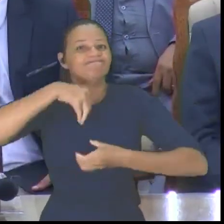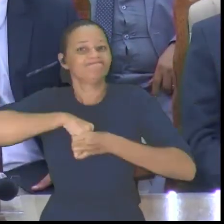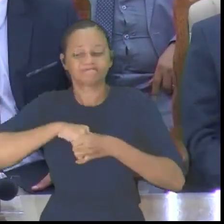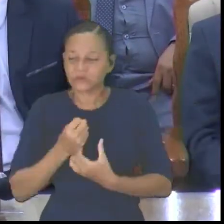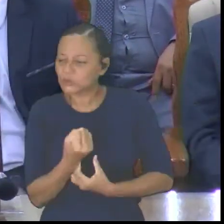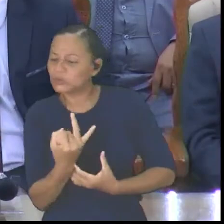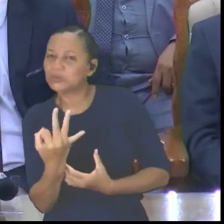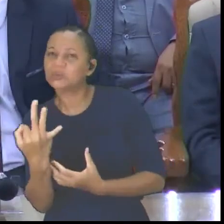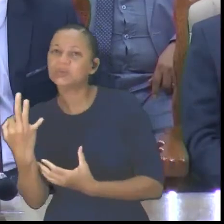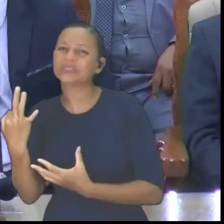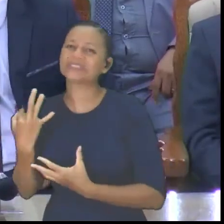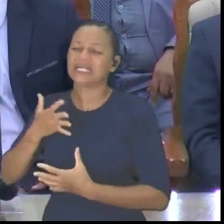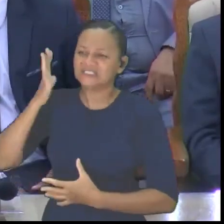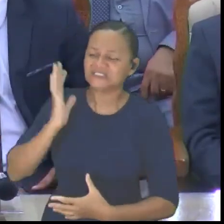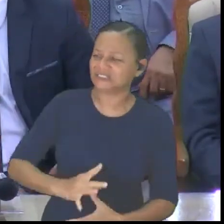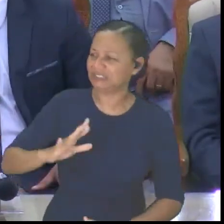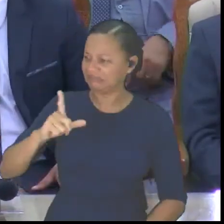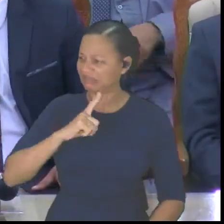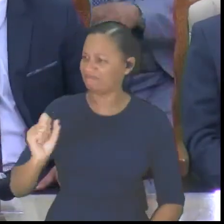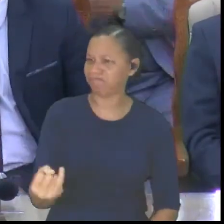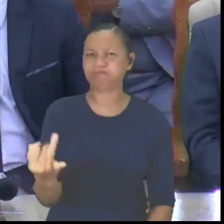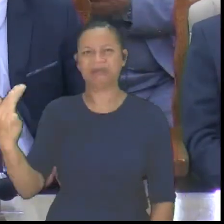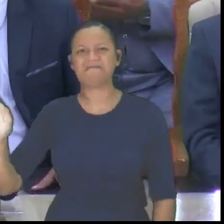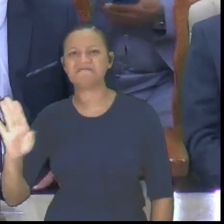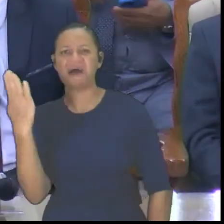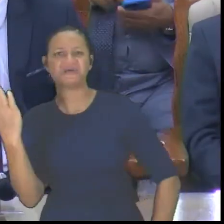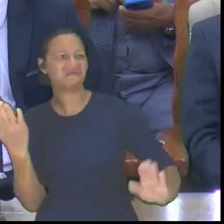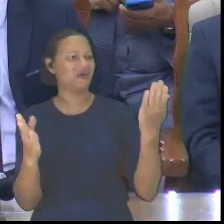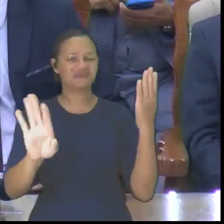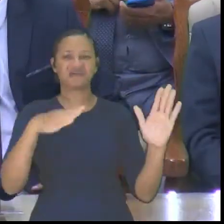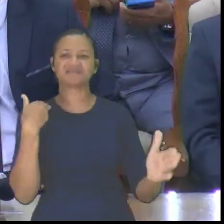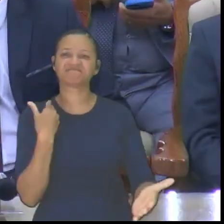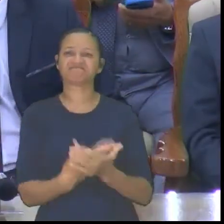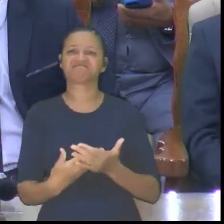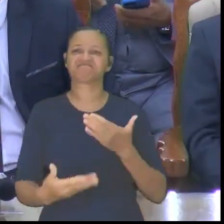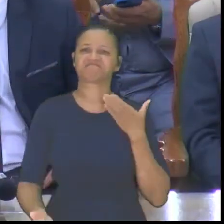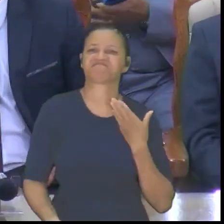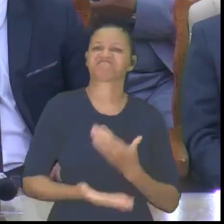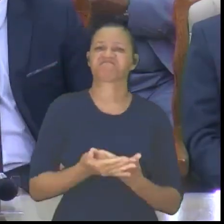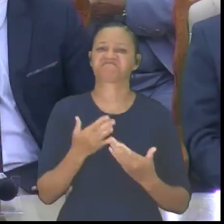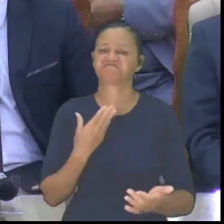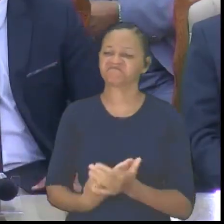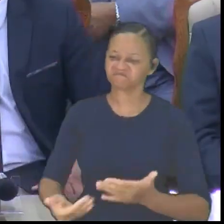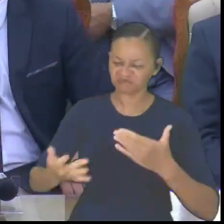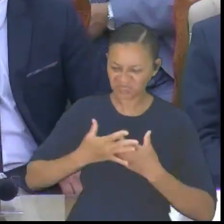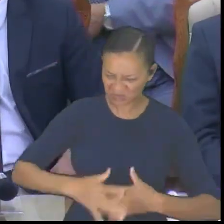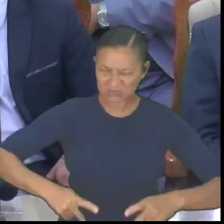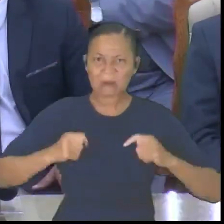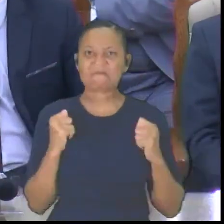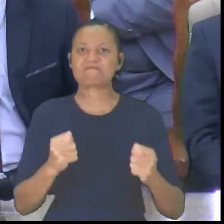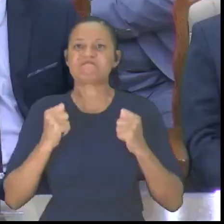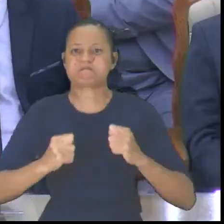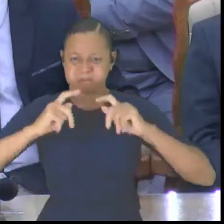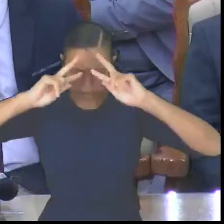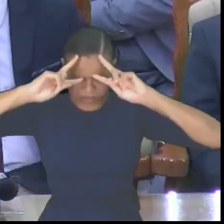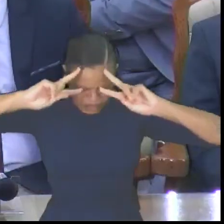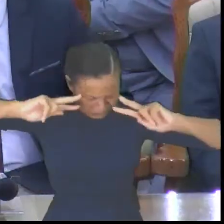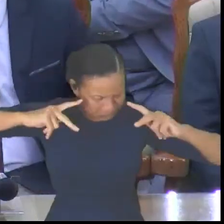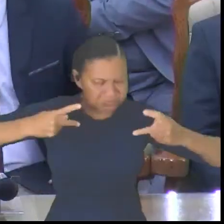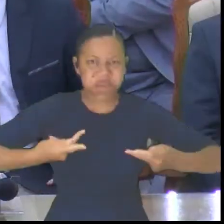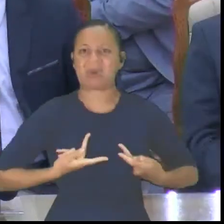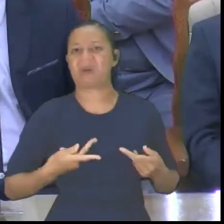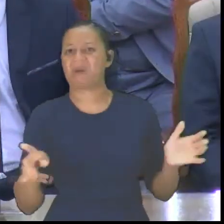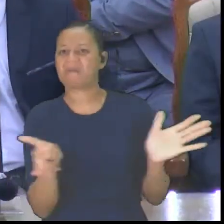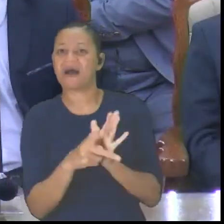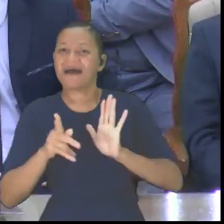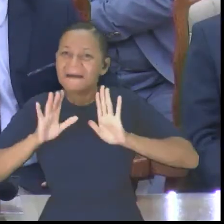foram apunhaladas e as pessoas não estão nem aí para elas? O egoísmo toma conta dos vossos